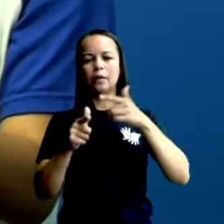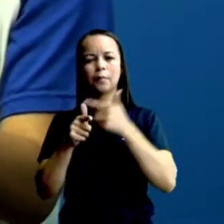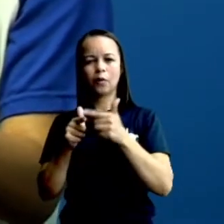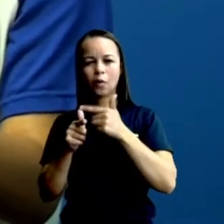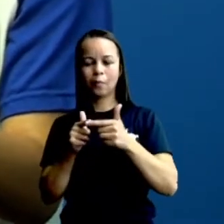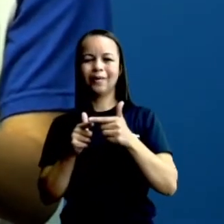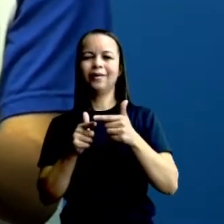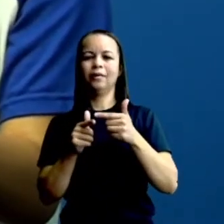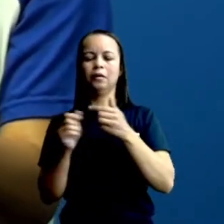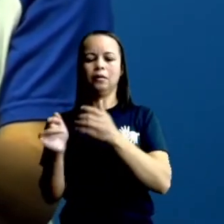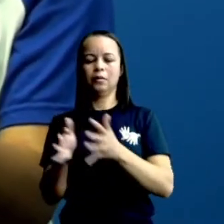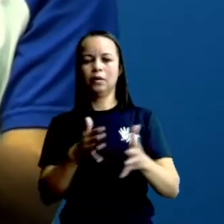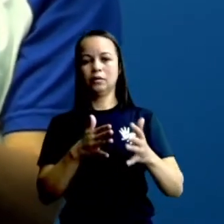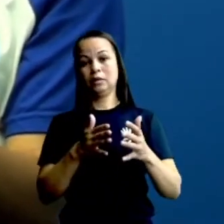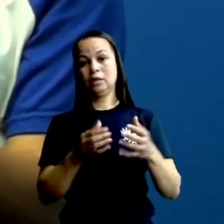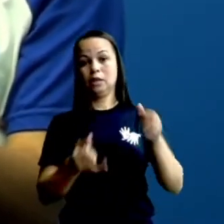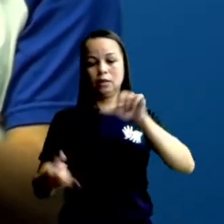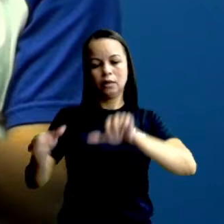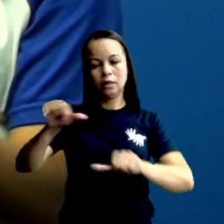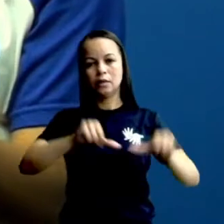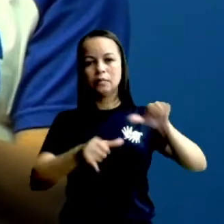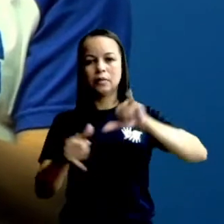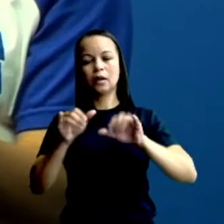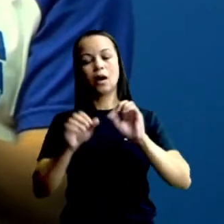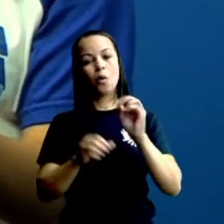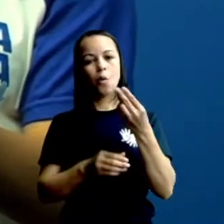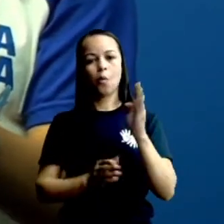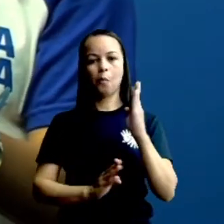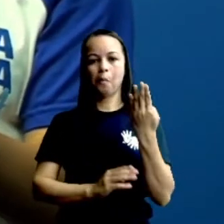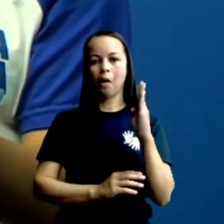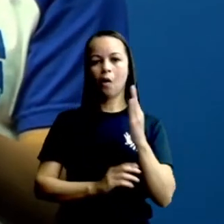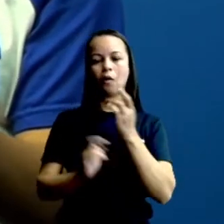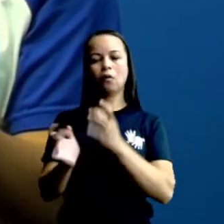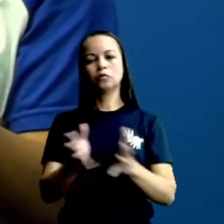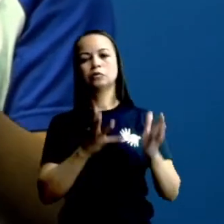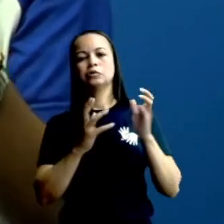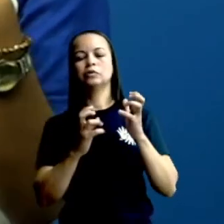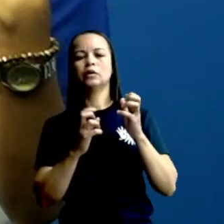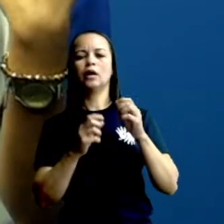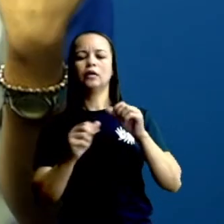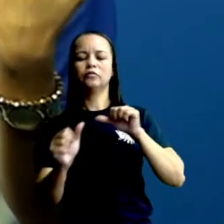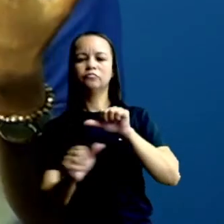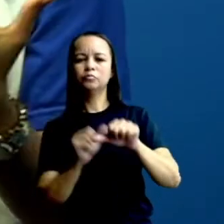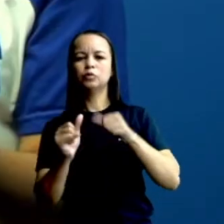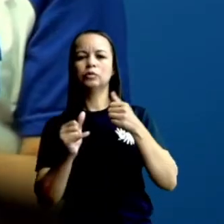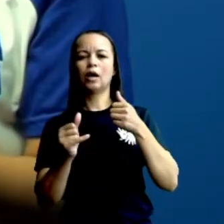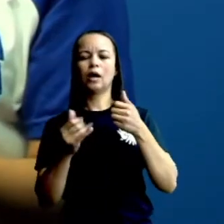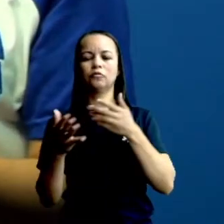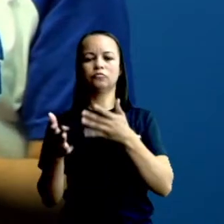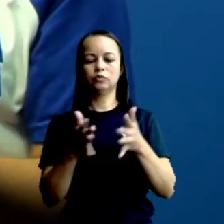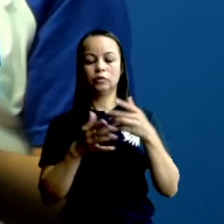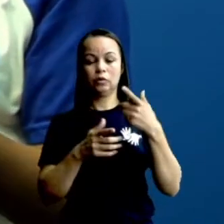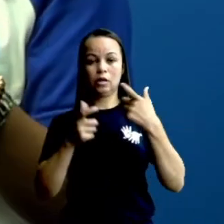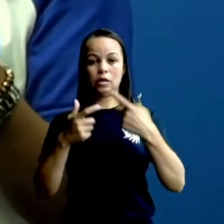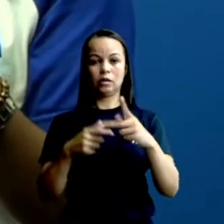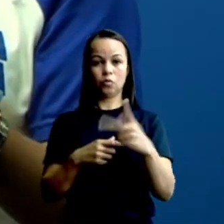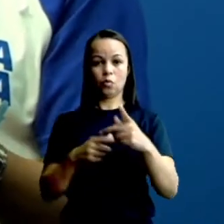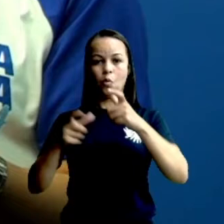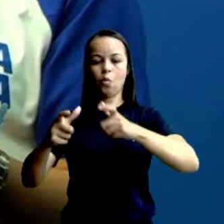alteração química ou biológica, entendeu? E vem alterar o funcionamento daquele